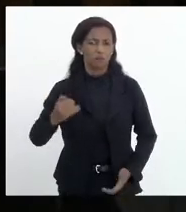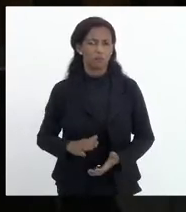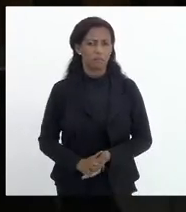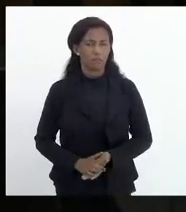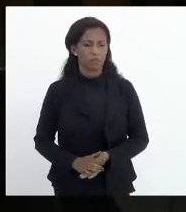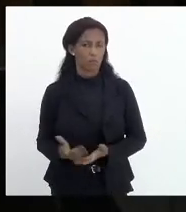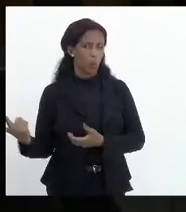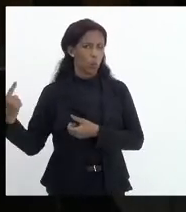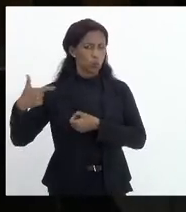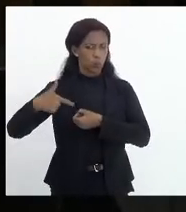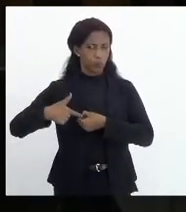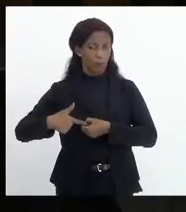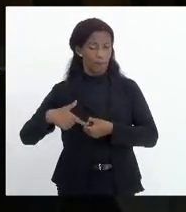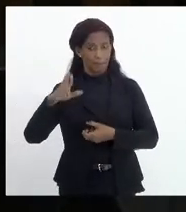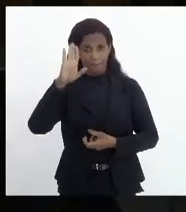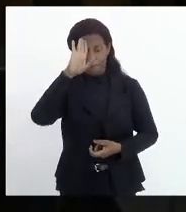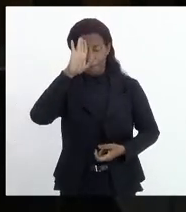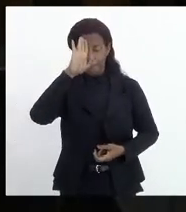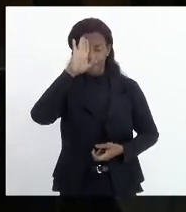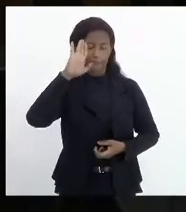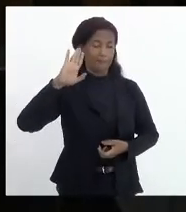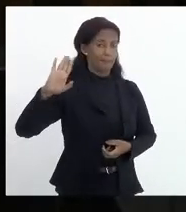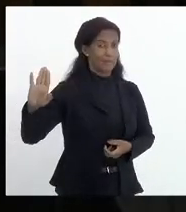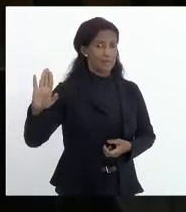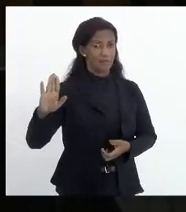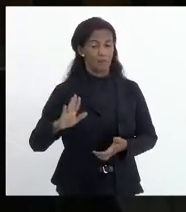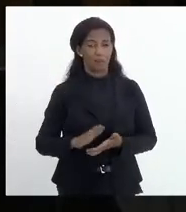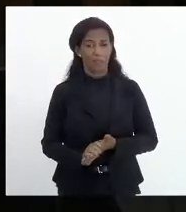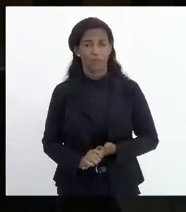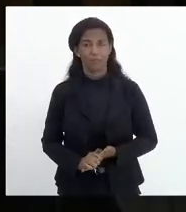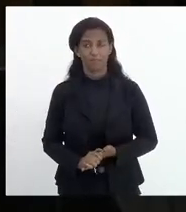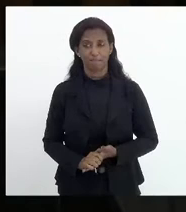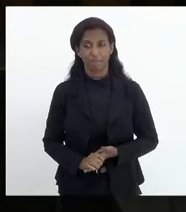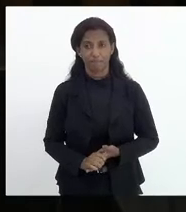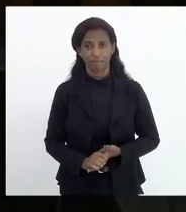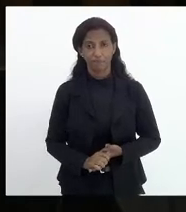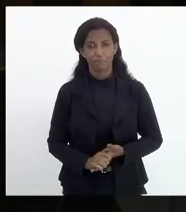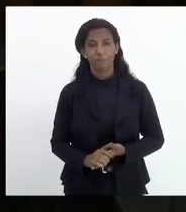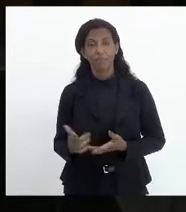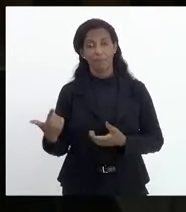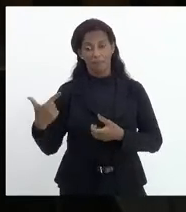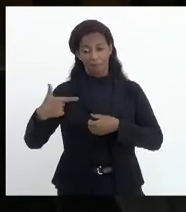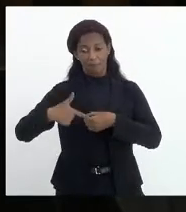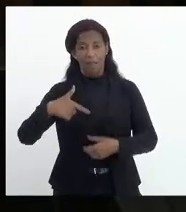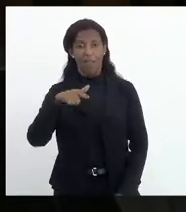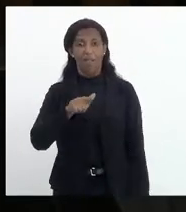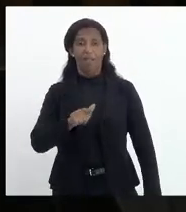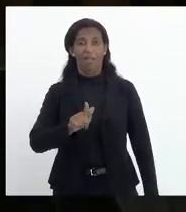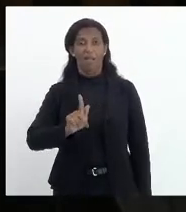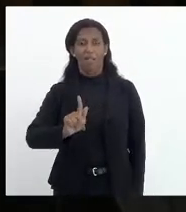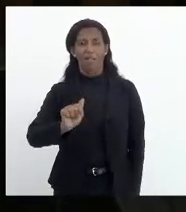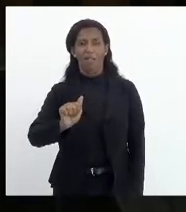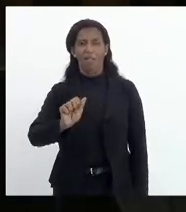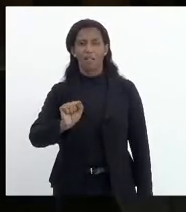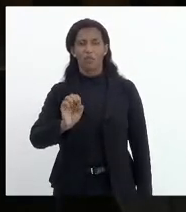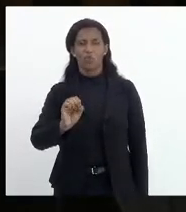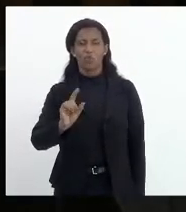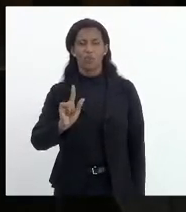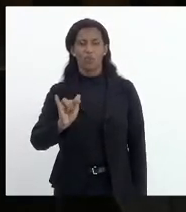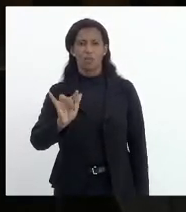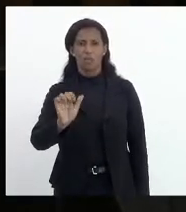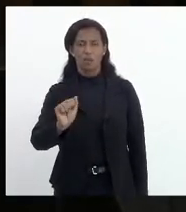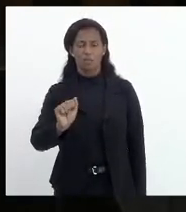um dos combustíveis principalmente mas não só e a gasolina Veja a senhora